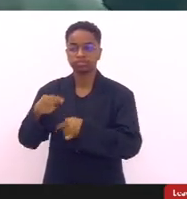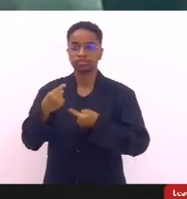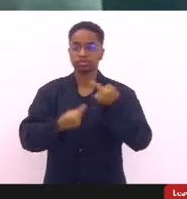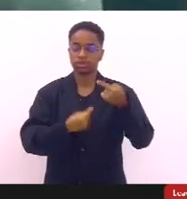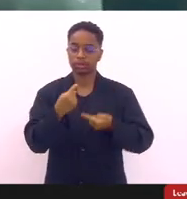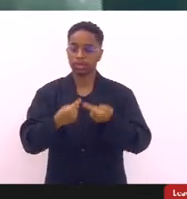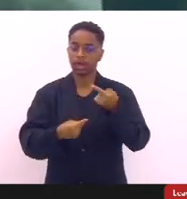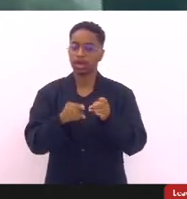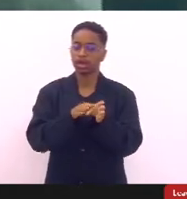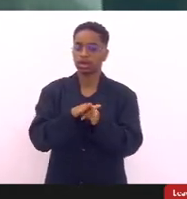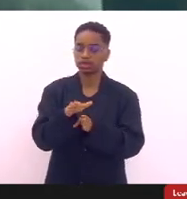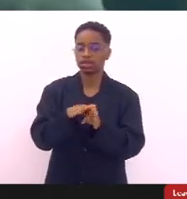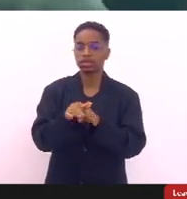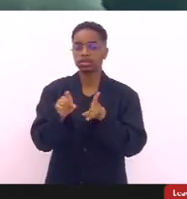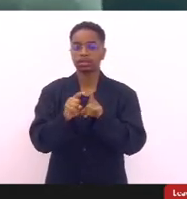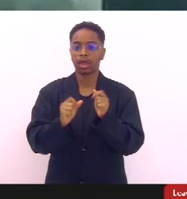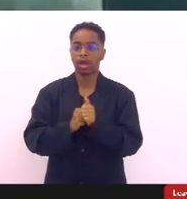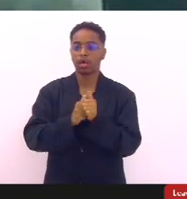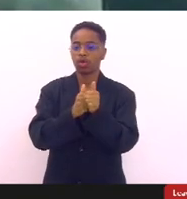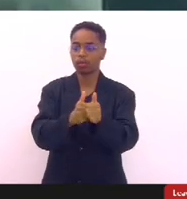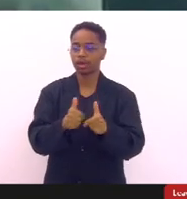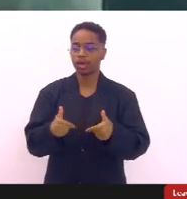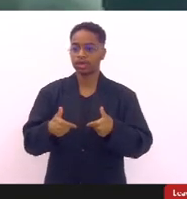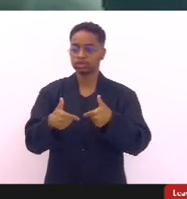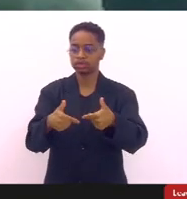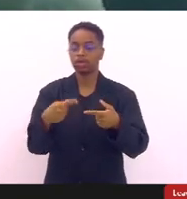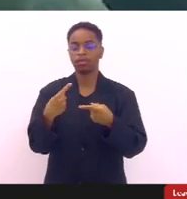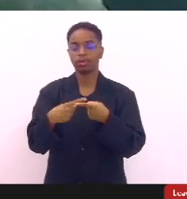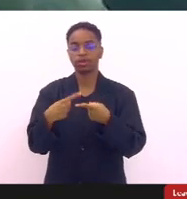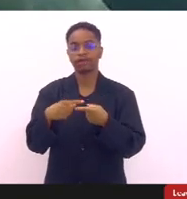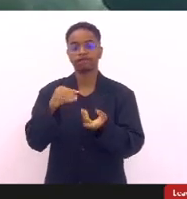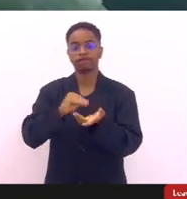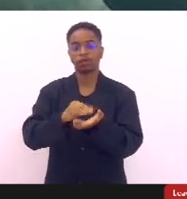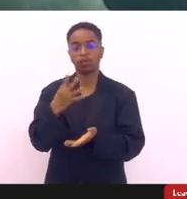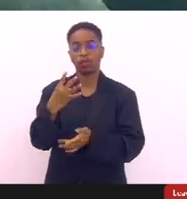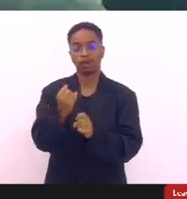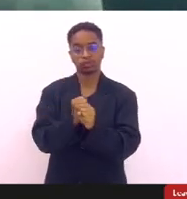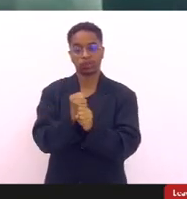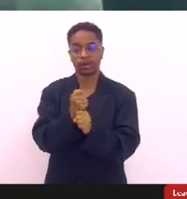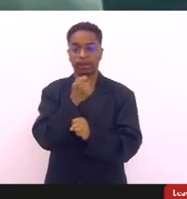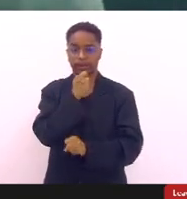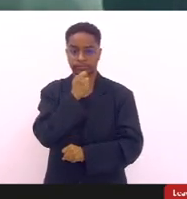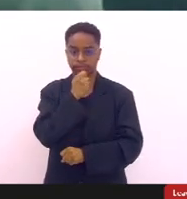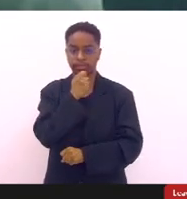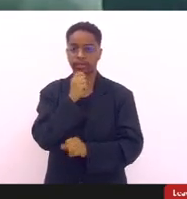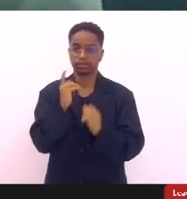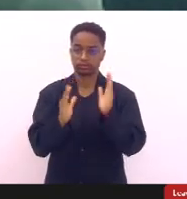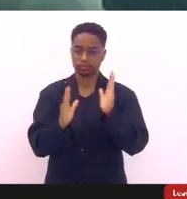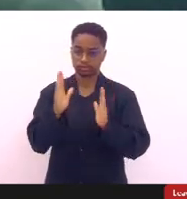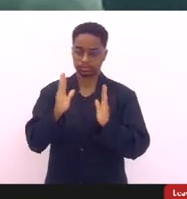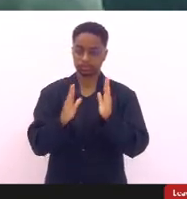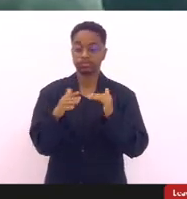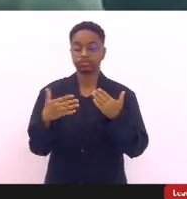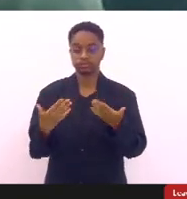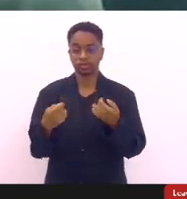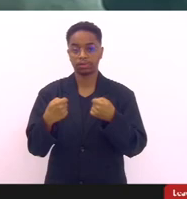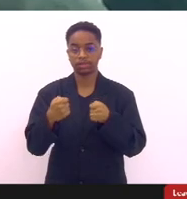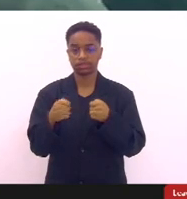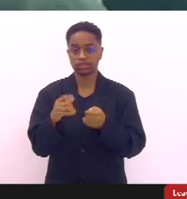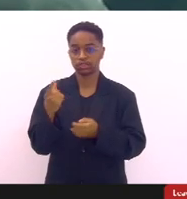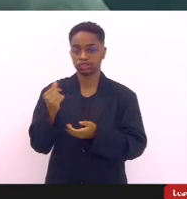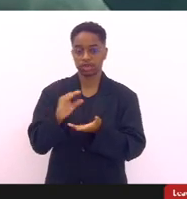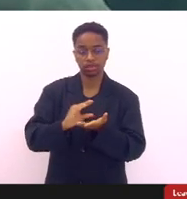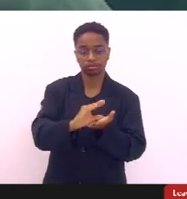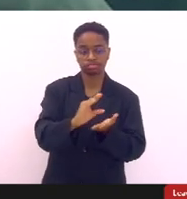acompanhamento das ações, porque a gente ainda tem 4 anos do termo de cooperação, ainda temos 4 anos para execução desse recurso na